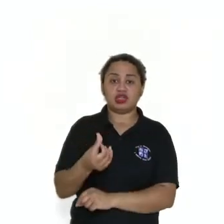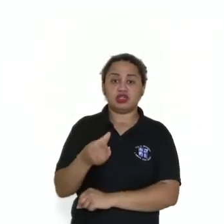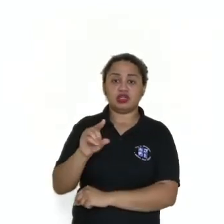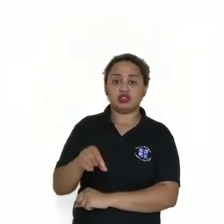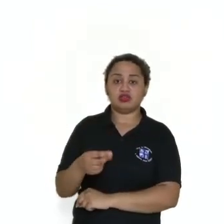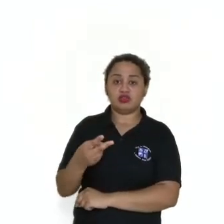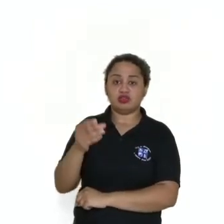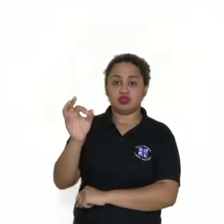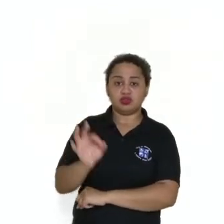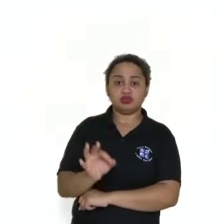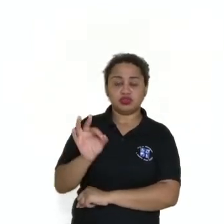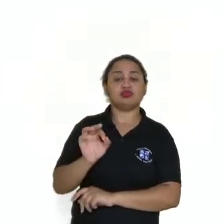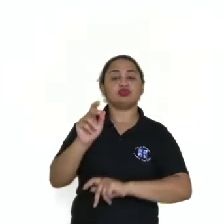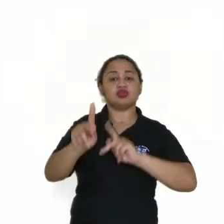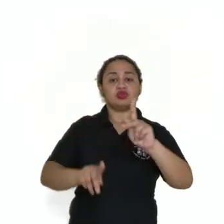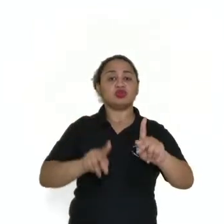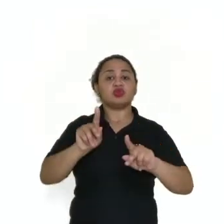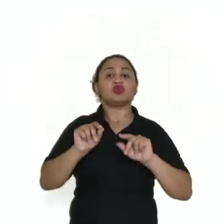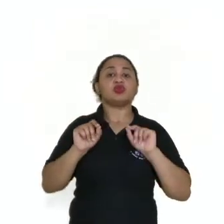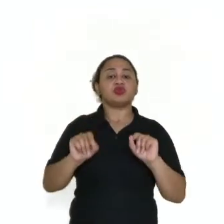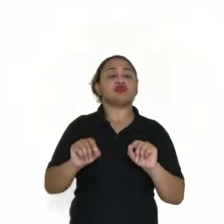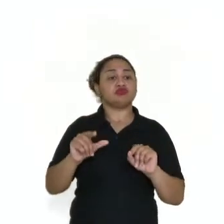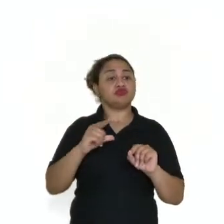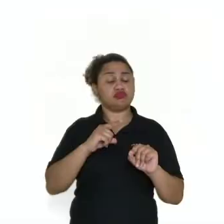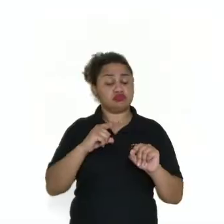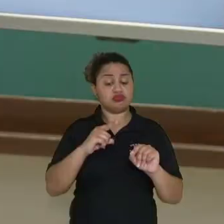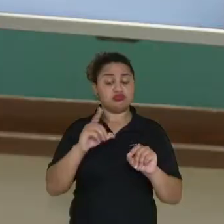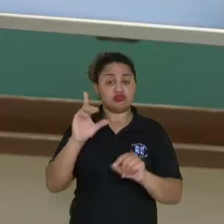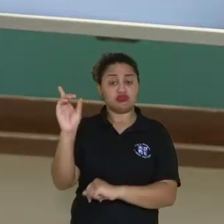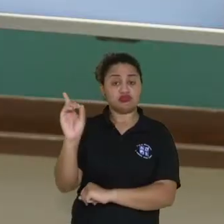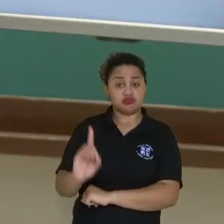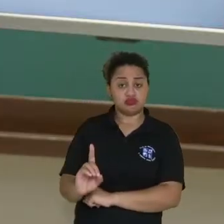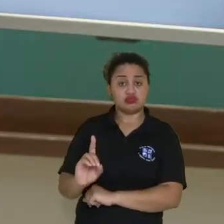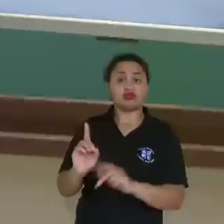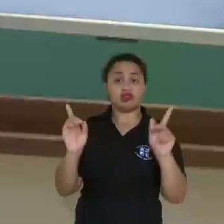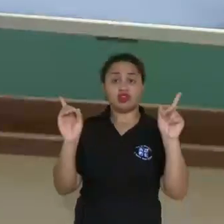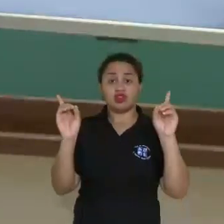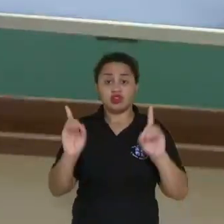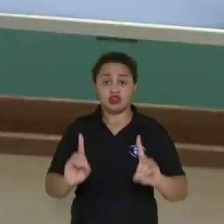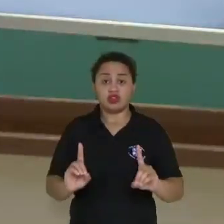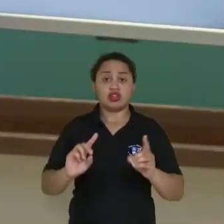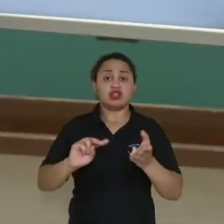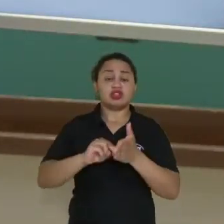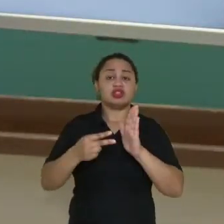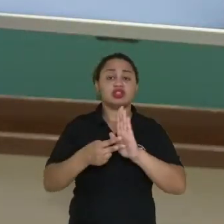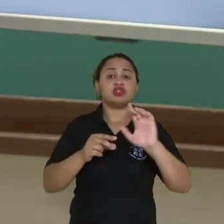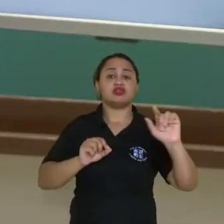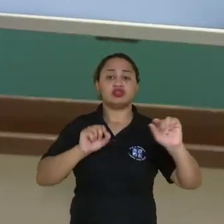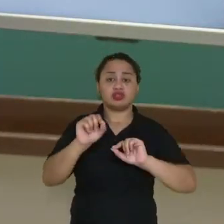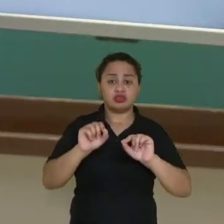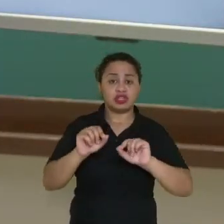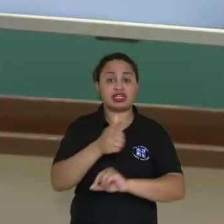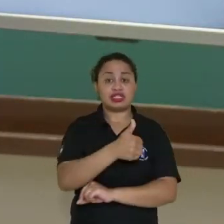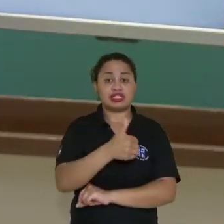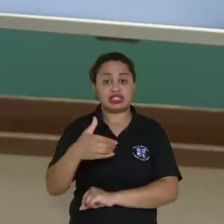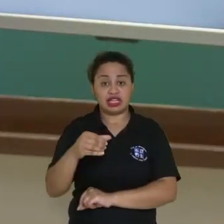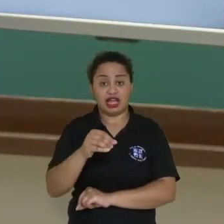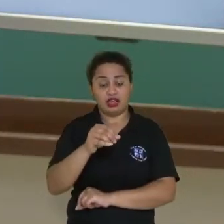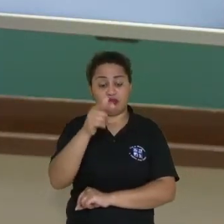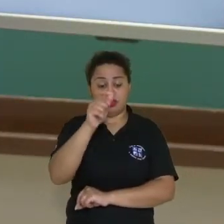6,2% da população tem algum tipo de deficiência, né? O que que isso significa? Que de cada 100